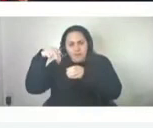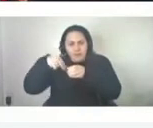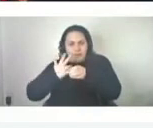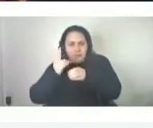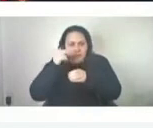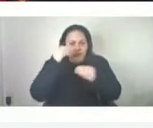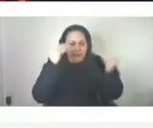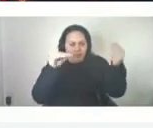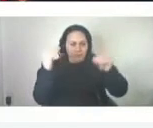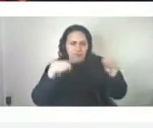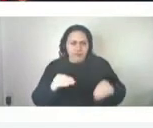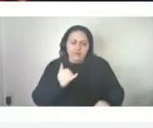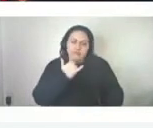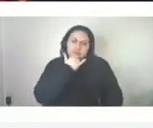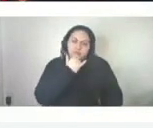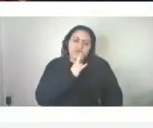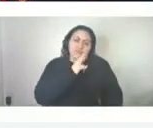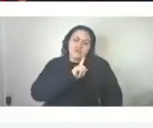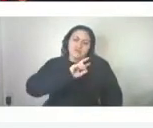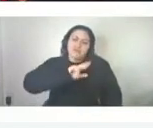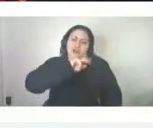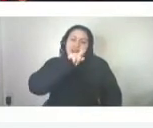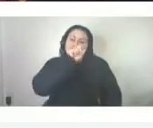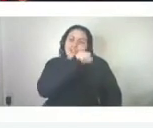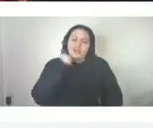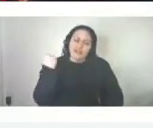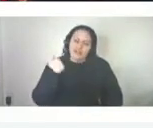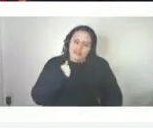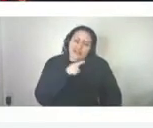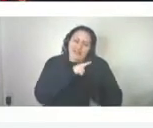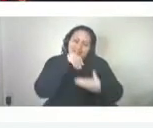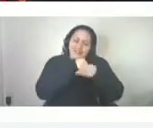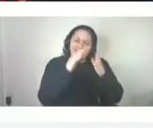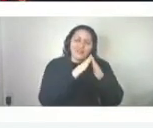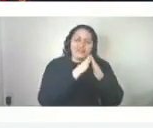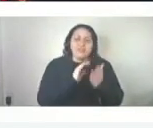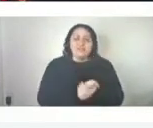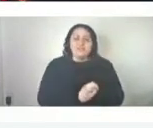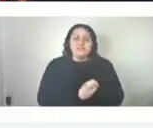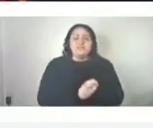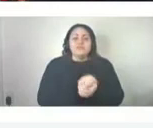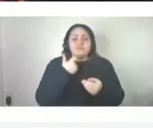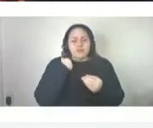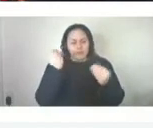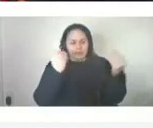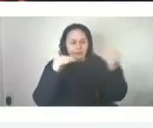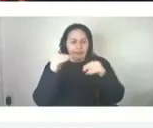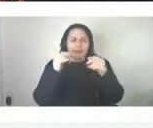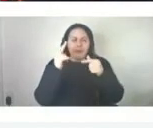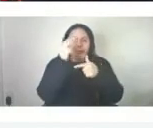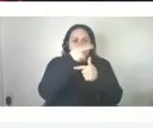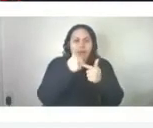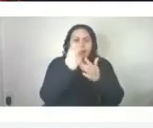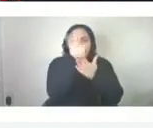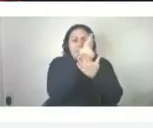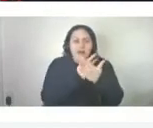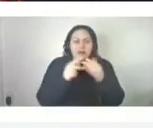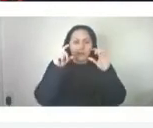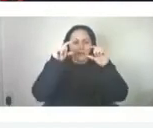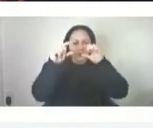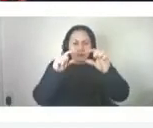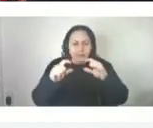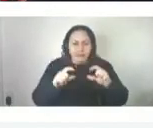De cerveja, na verdade, que era o que eu tinha aqui em casa. E na hora de fazer a imagem, não saiu a